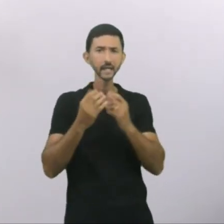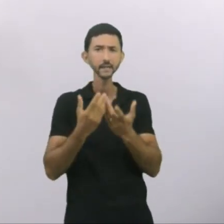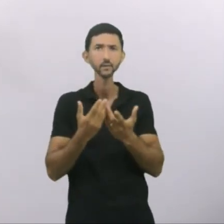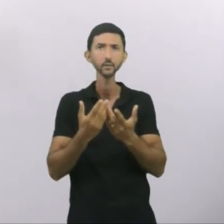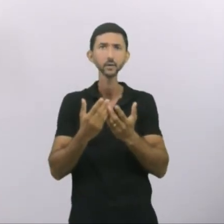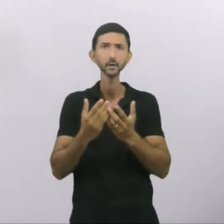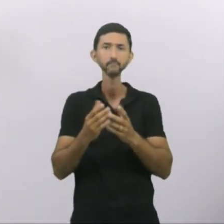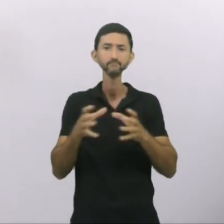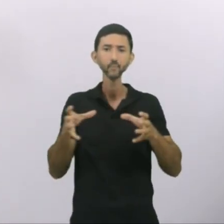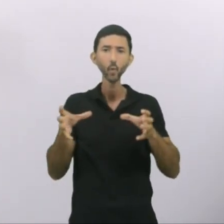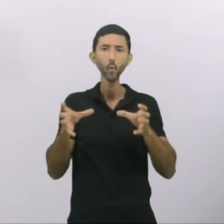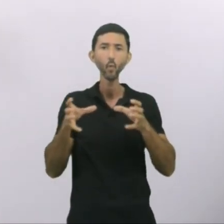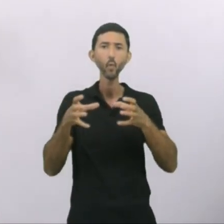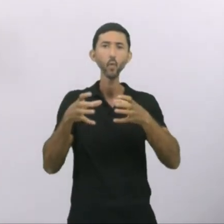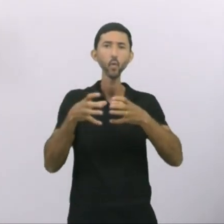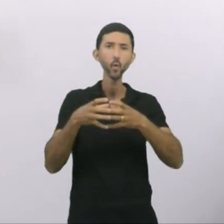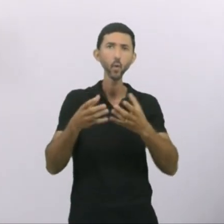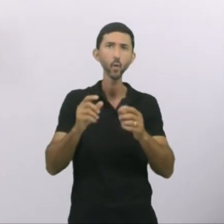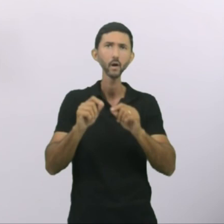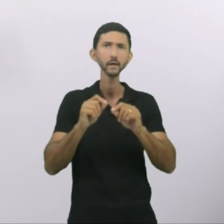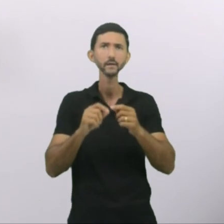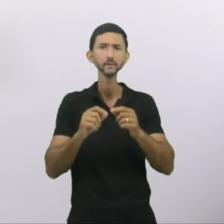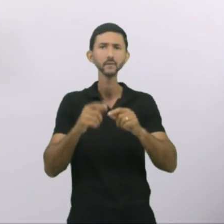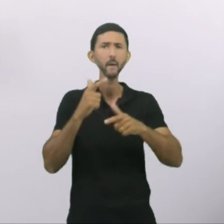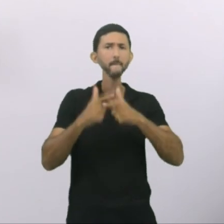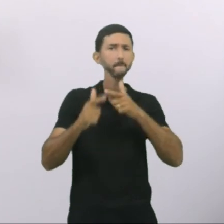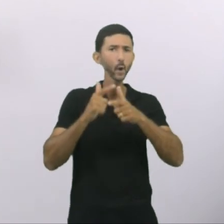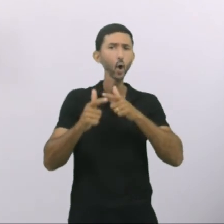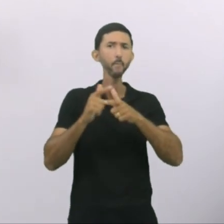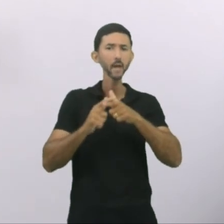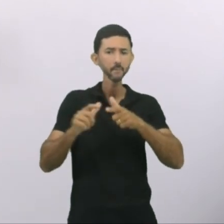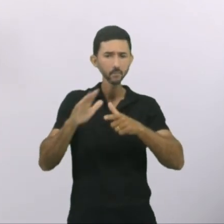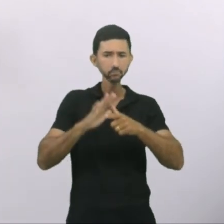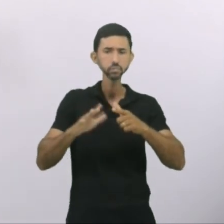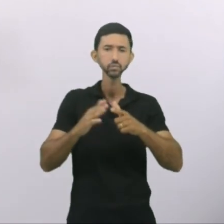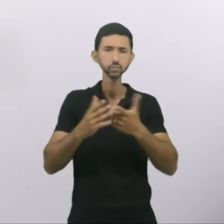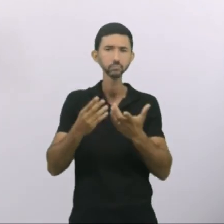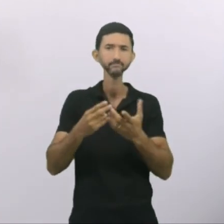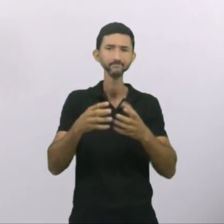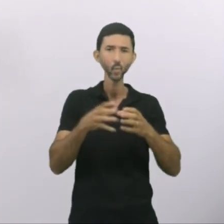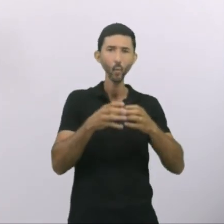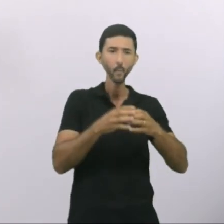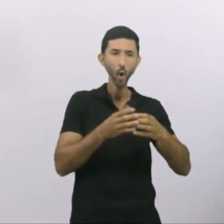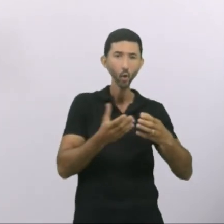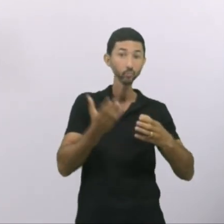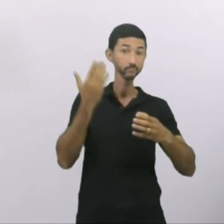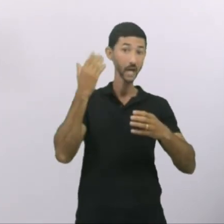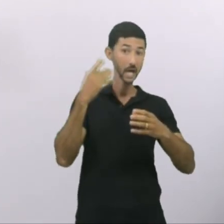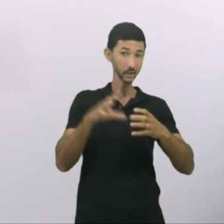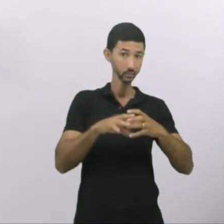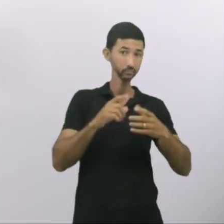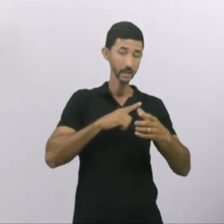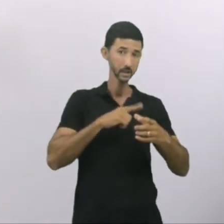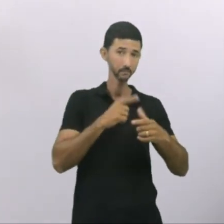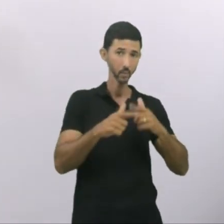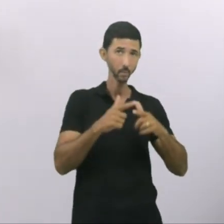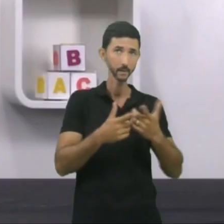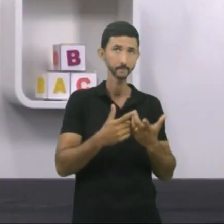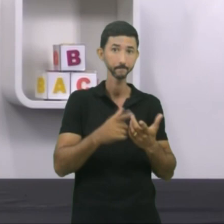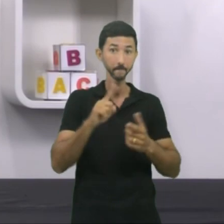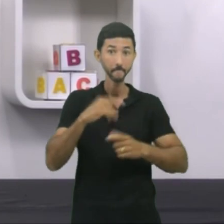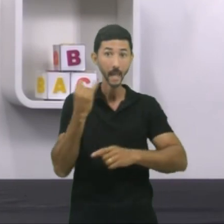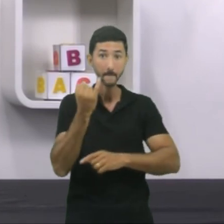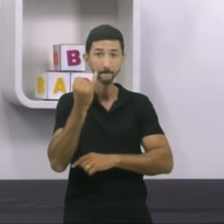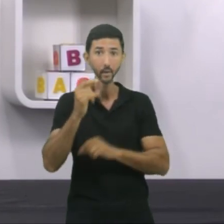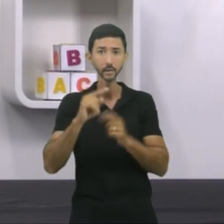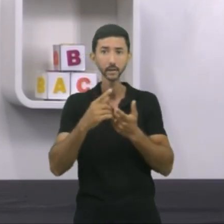a redução dessas problemáticas que o NAFTA outrora possuía. Mas é